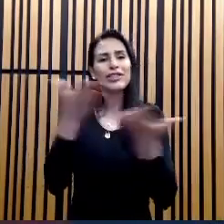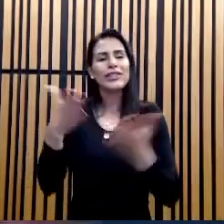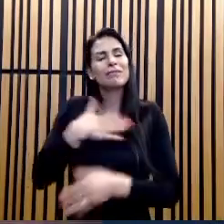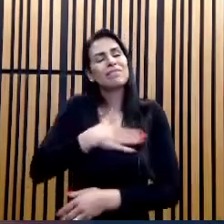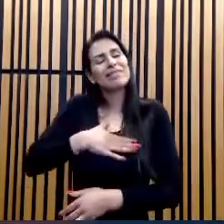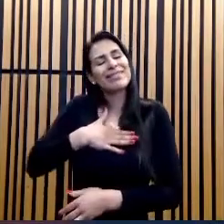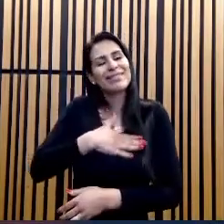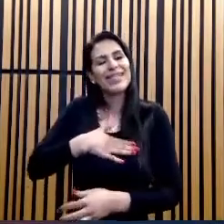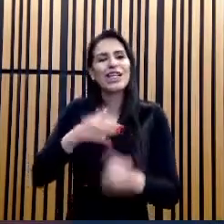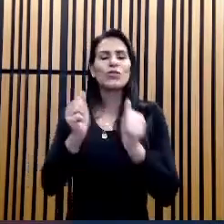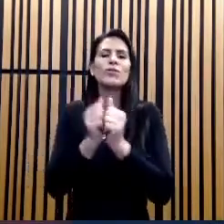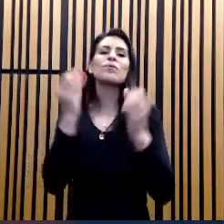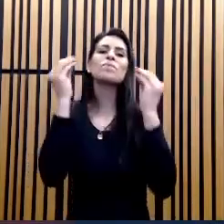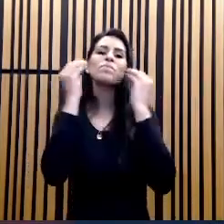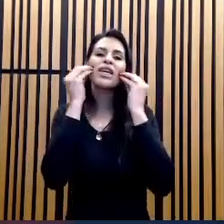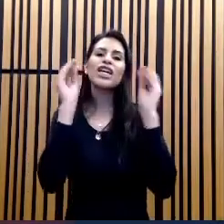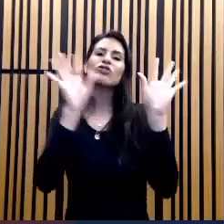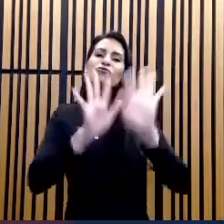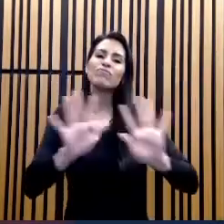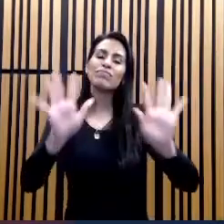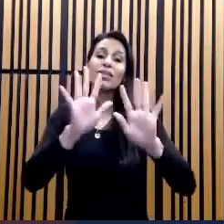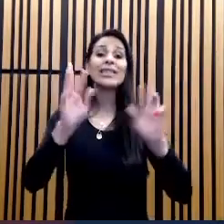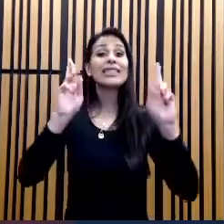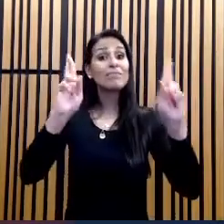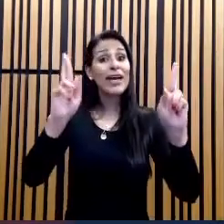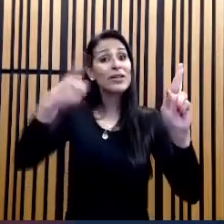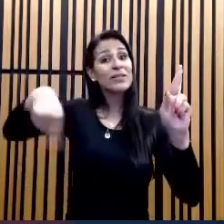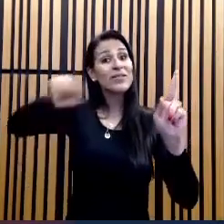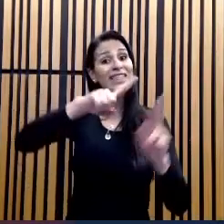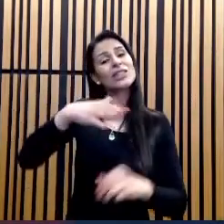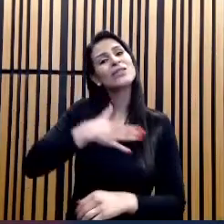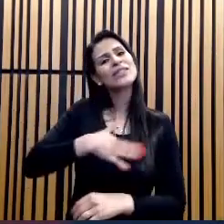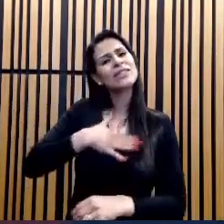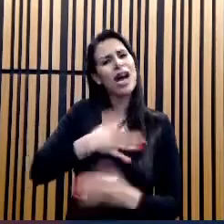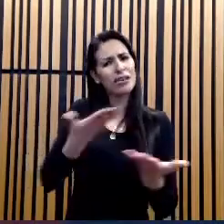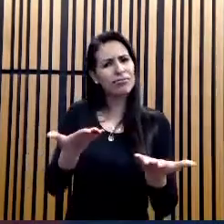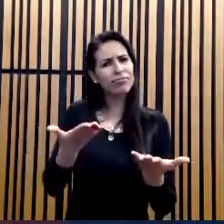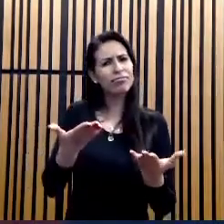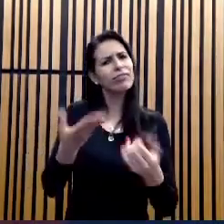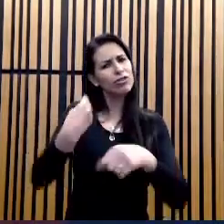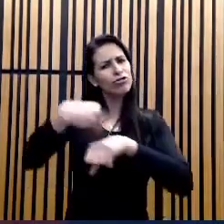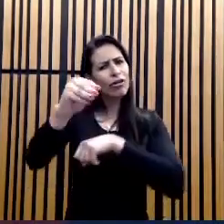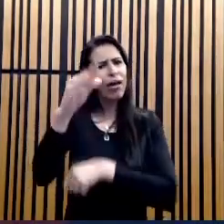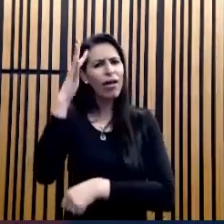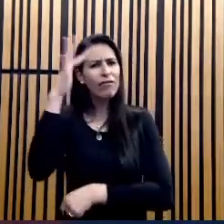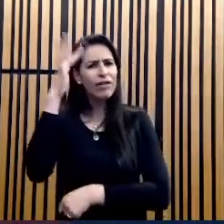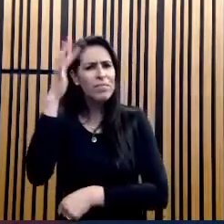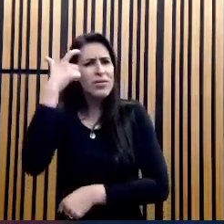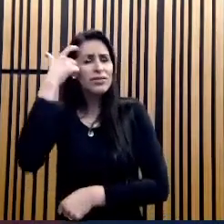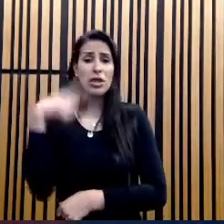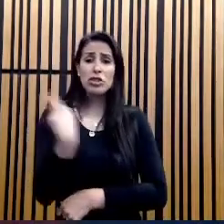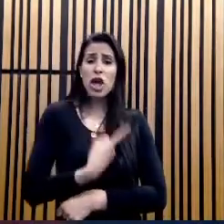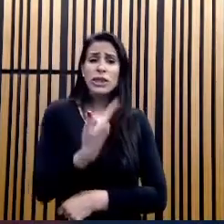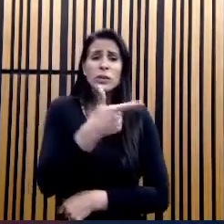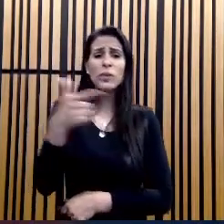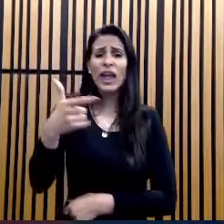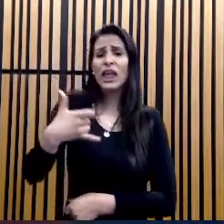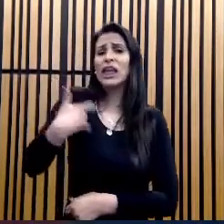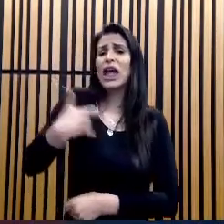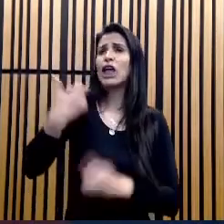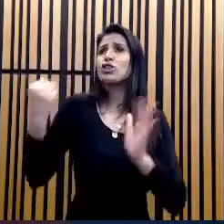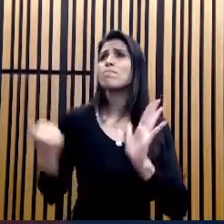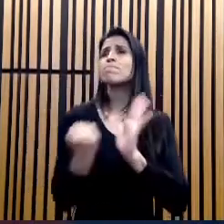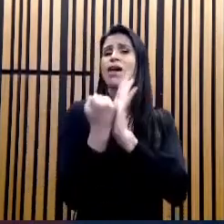bom? Um beijo para todos, espero que vocês tenham gostado e pensem nisso. Tá bom? A gente não tem idade para nada. A gente só